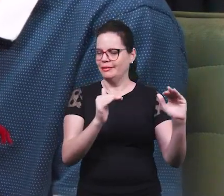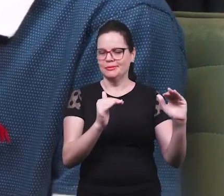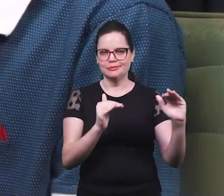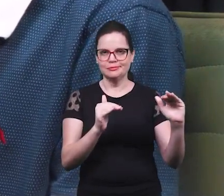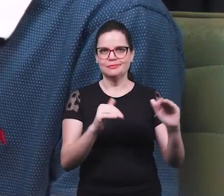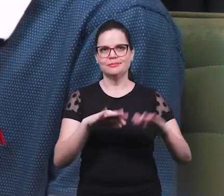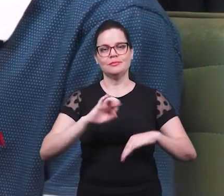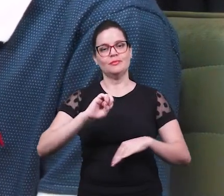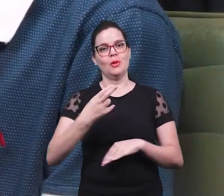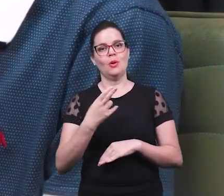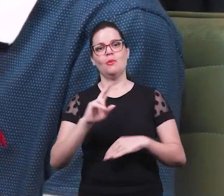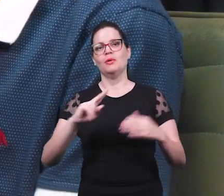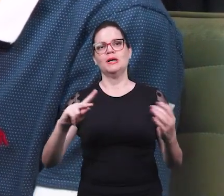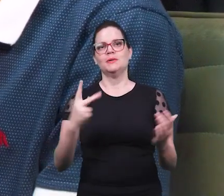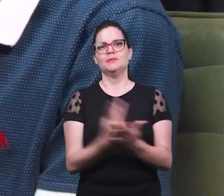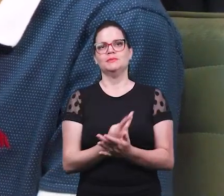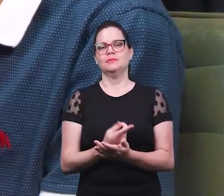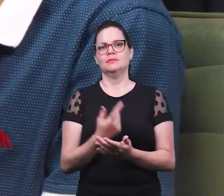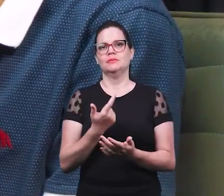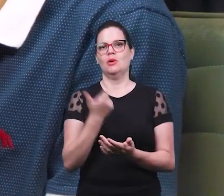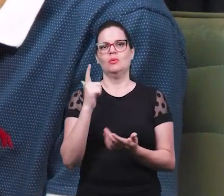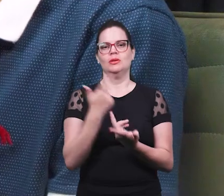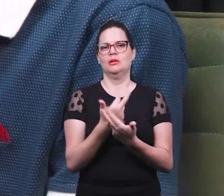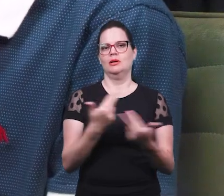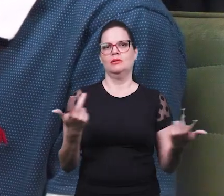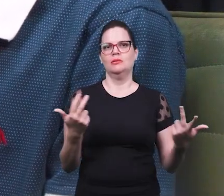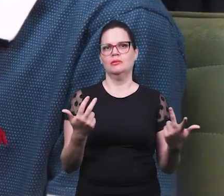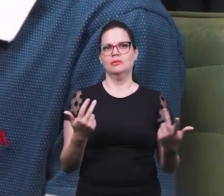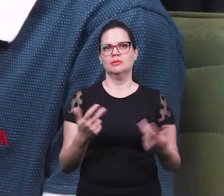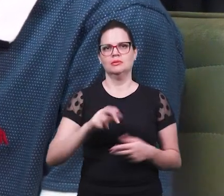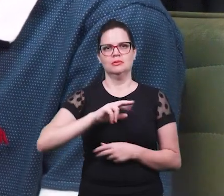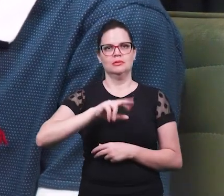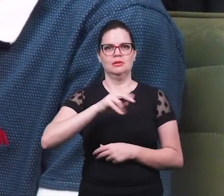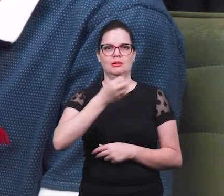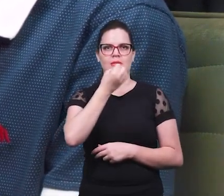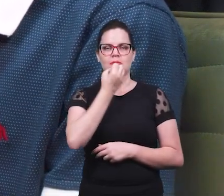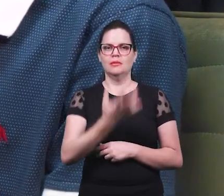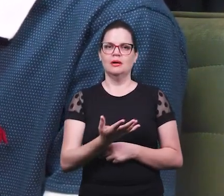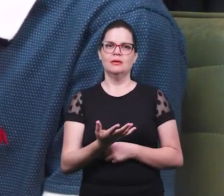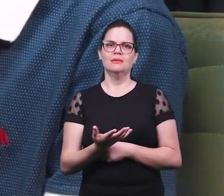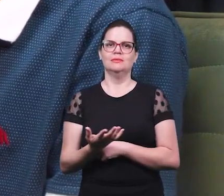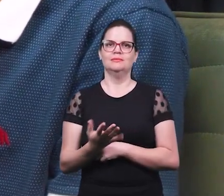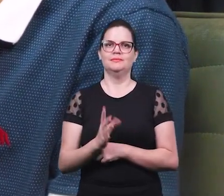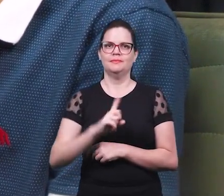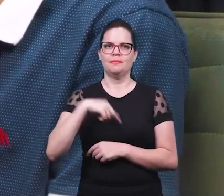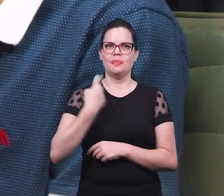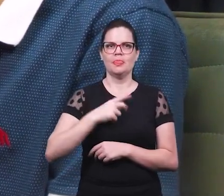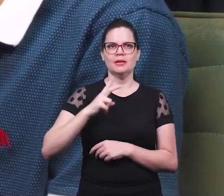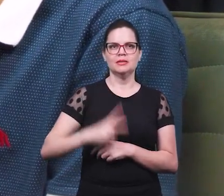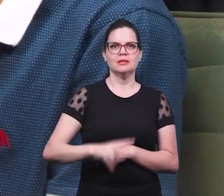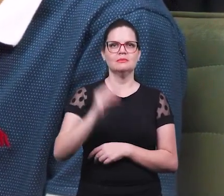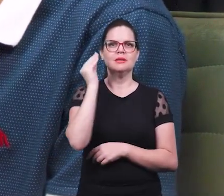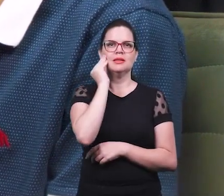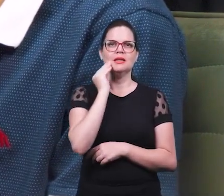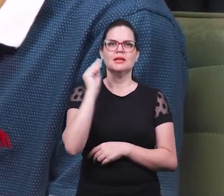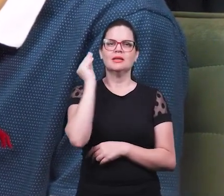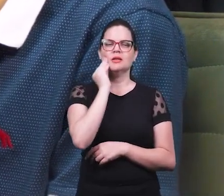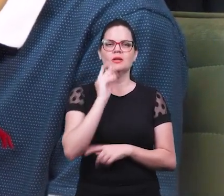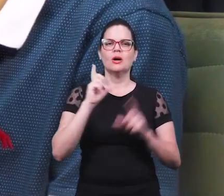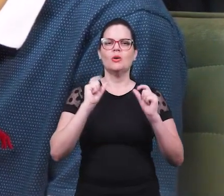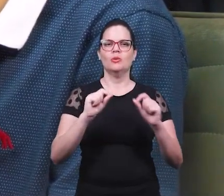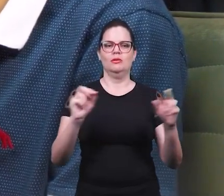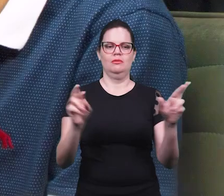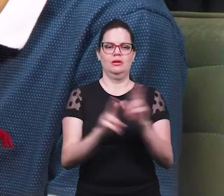vezes acontece alguma outra coisa, assim, que não é uma coisa boa, né? A gente sempre tenta